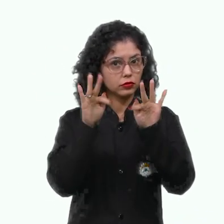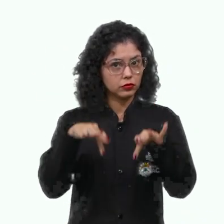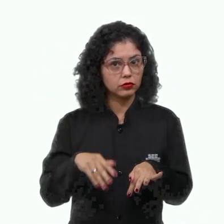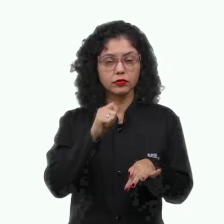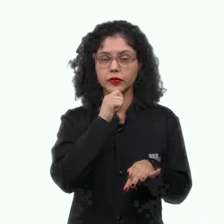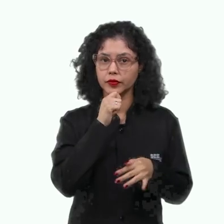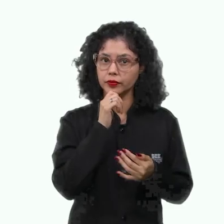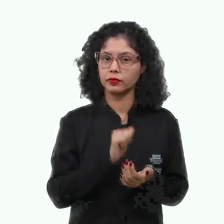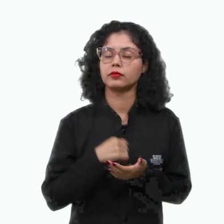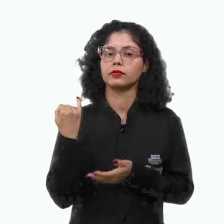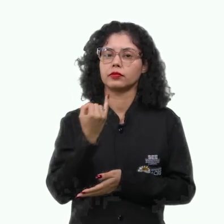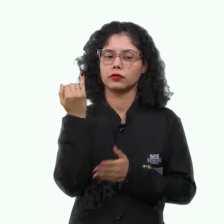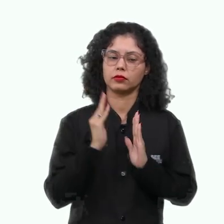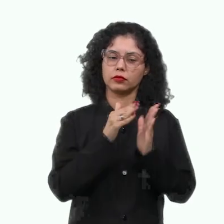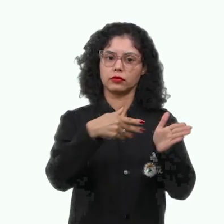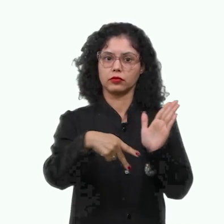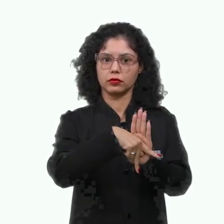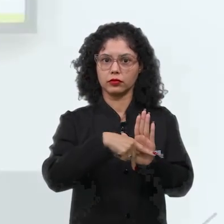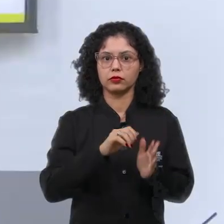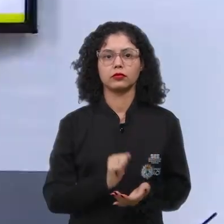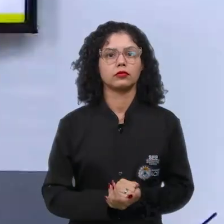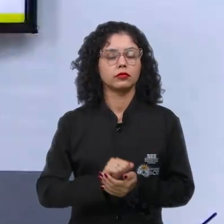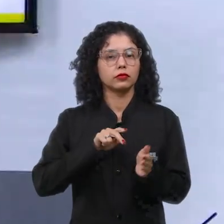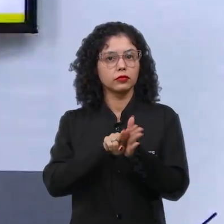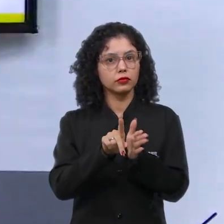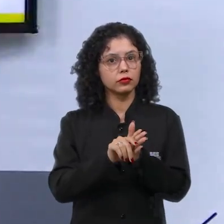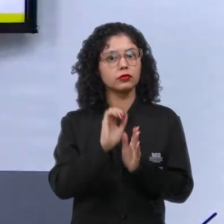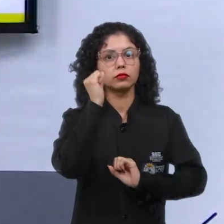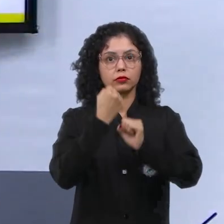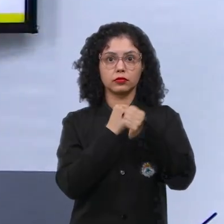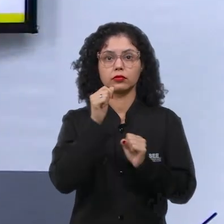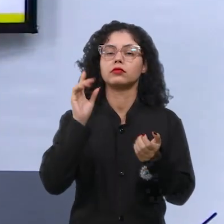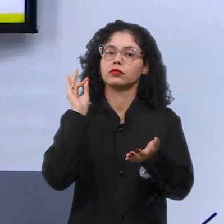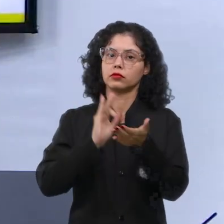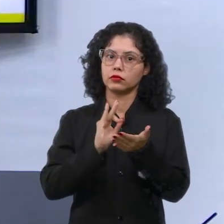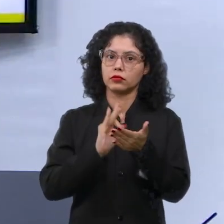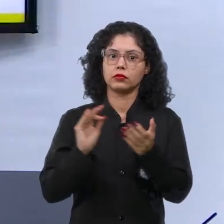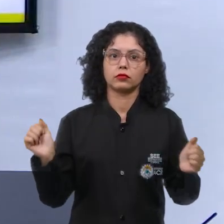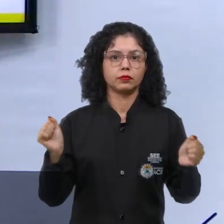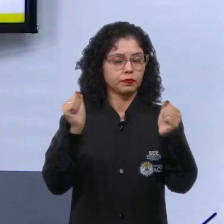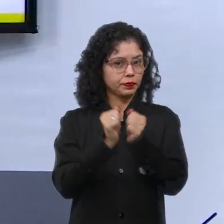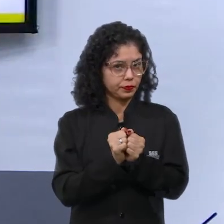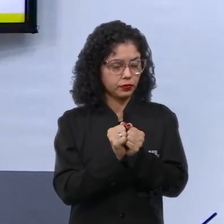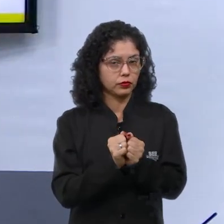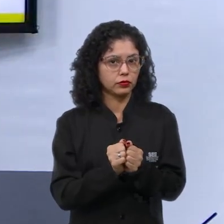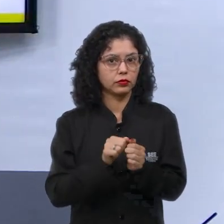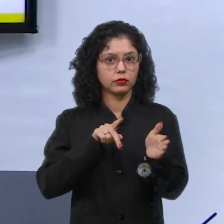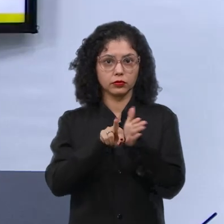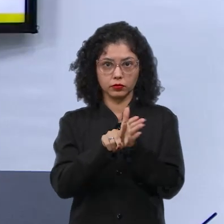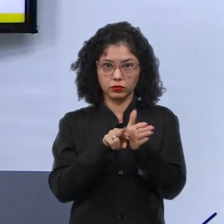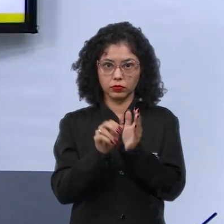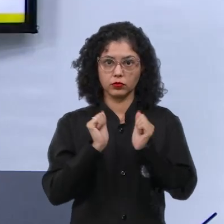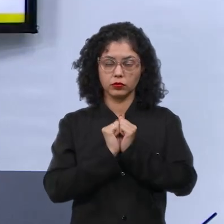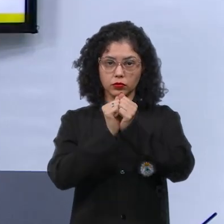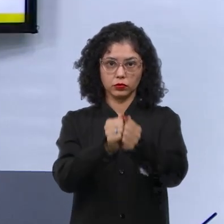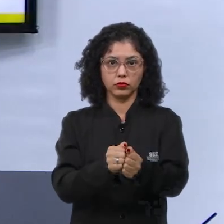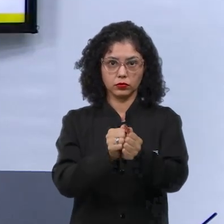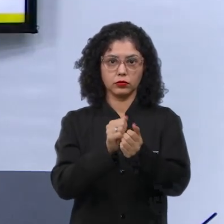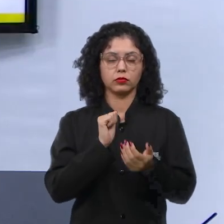finalidades específicas, pessoal. Então, a biofábricas, ela é uma verdadeira junção de biologia